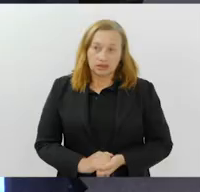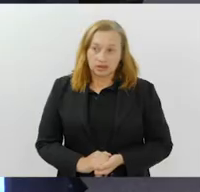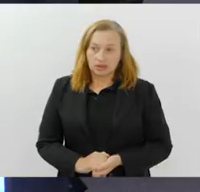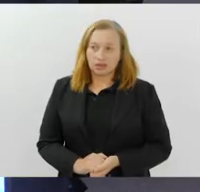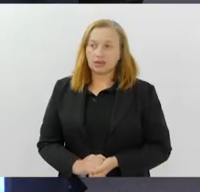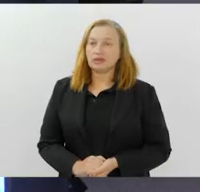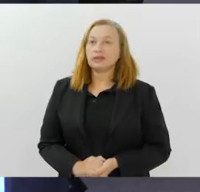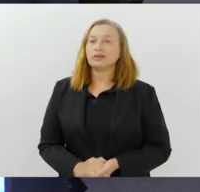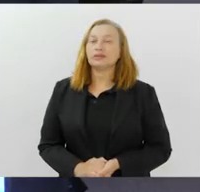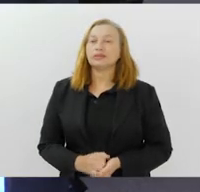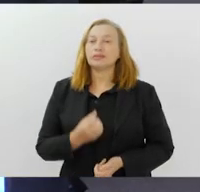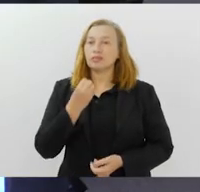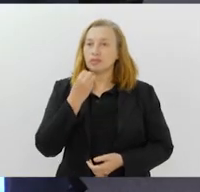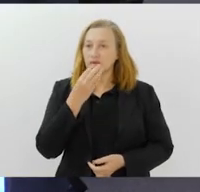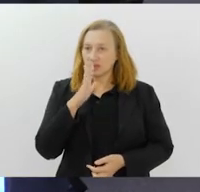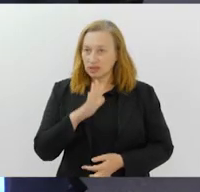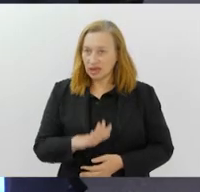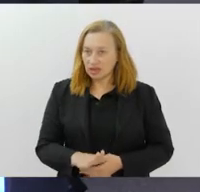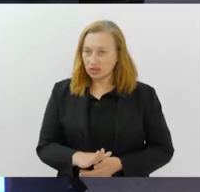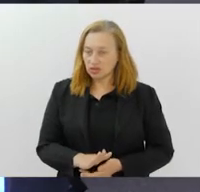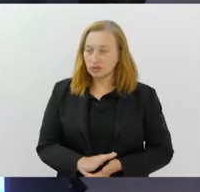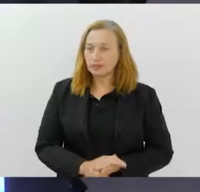sua boa